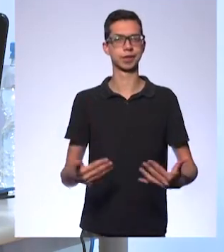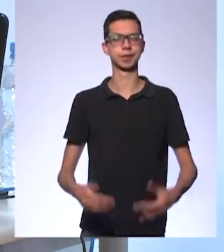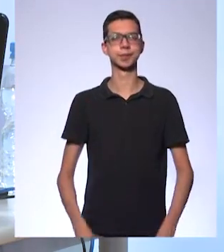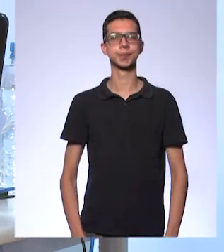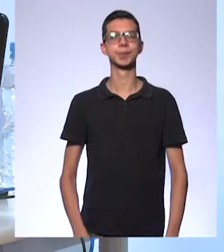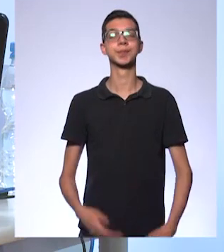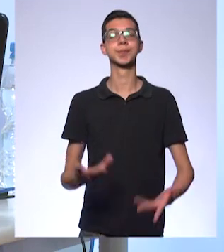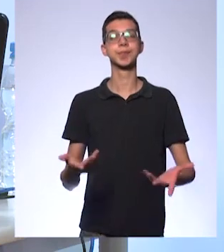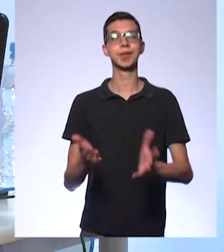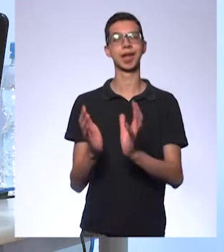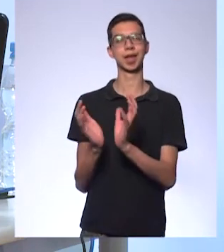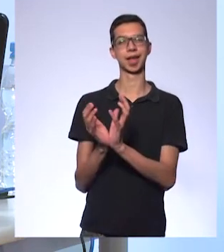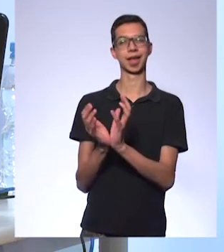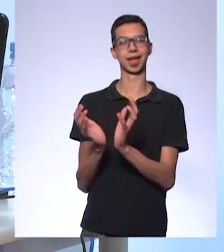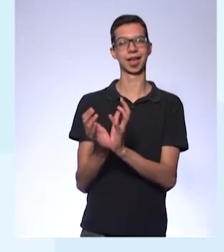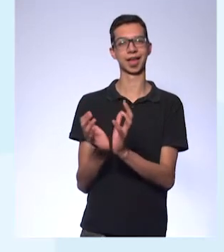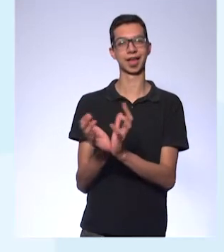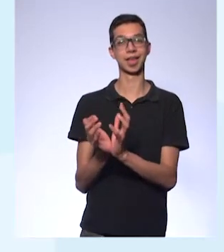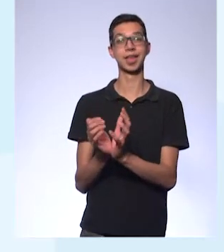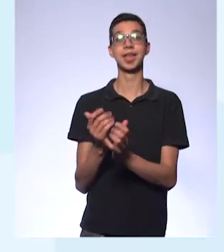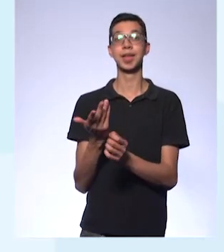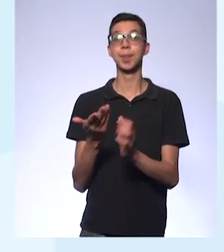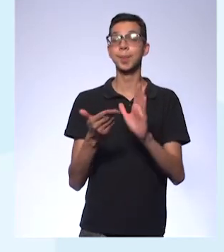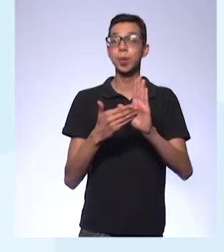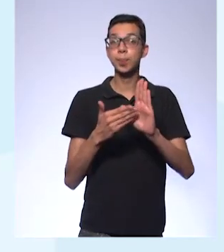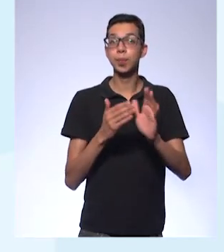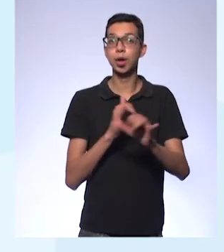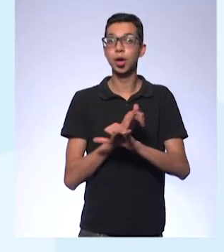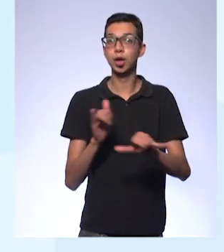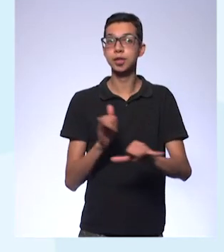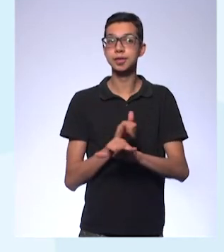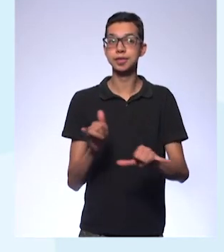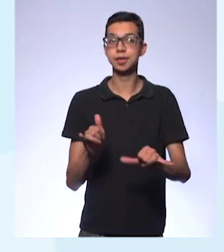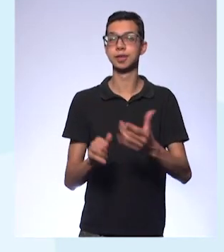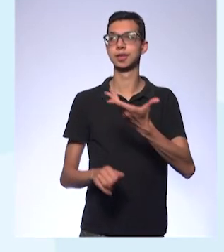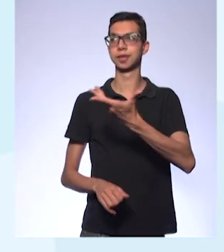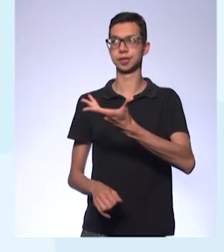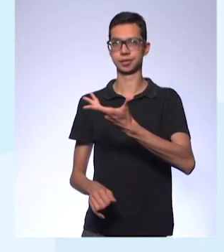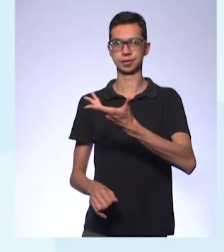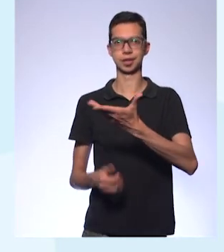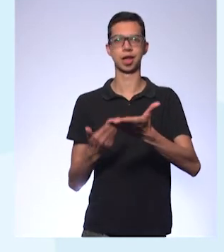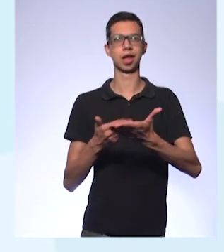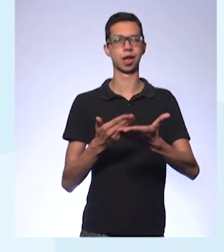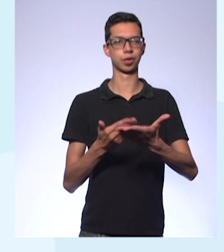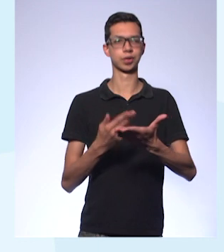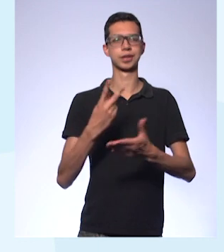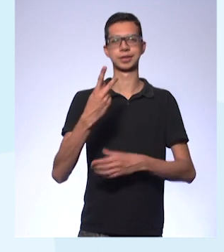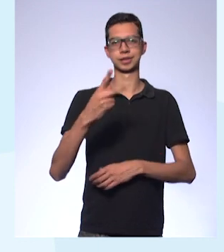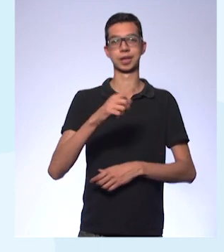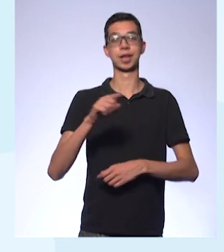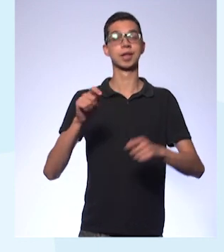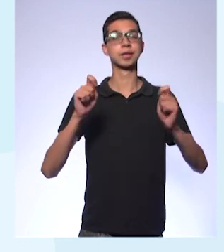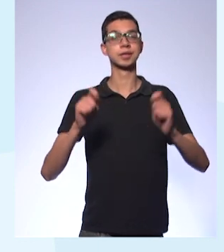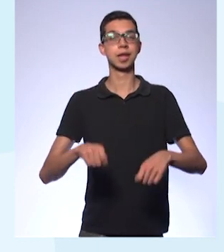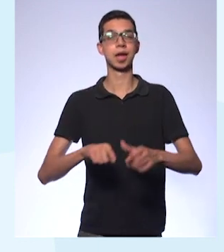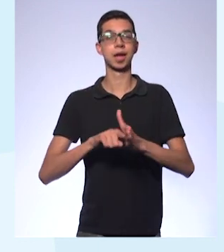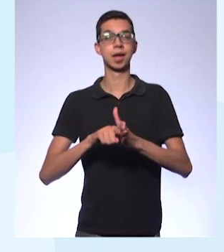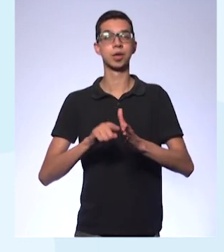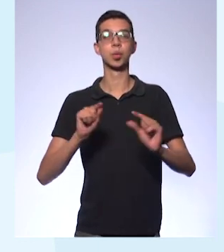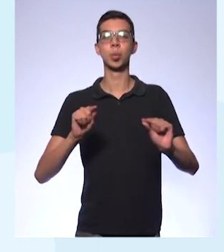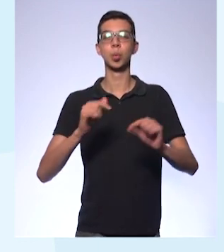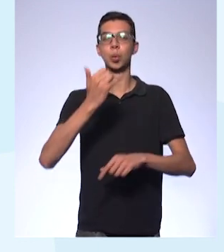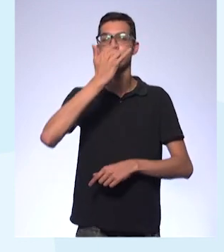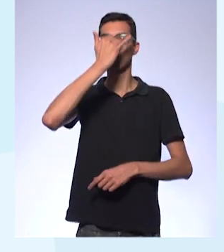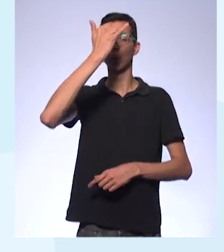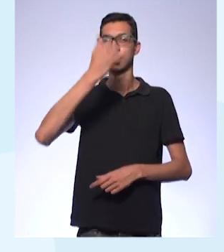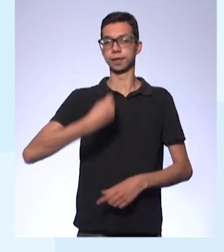tem aquela proposta de atividade que está na aula 1 aí de vocês, que vocês podem pesquisar sobre as consequências dela para